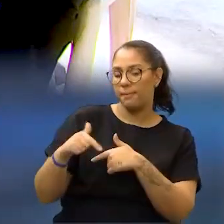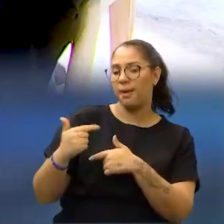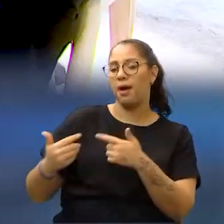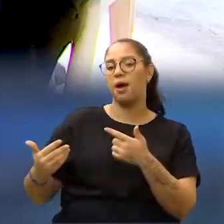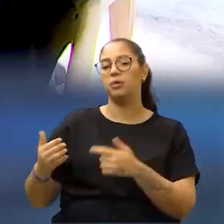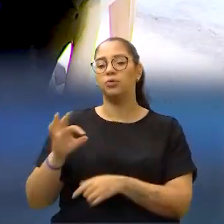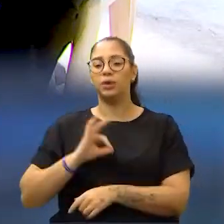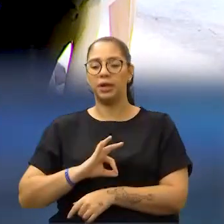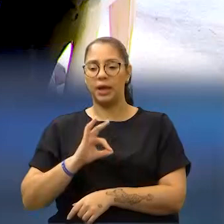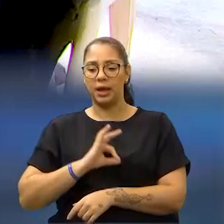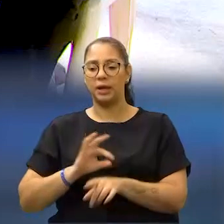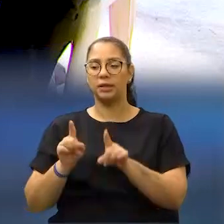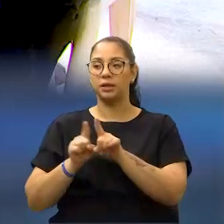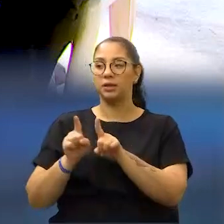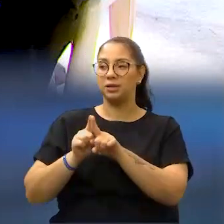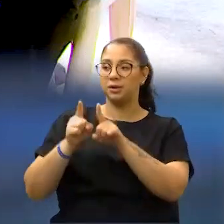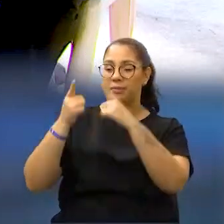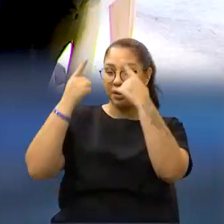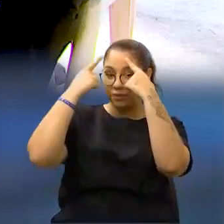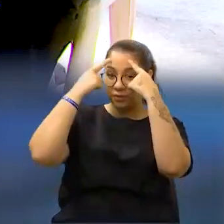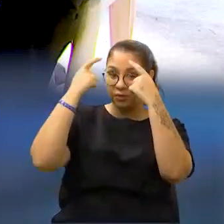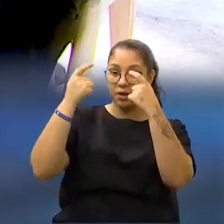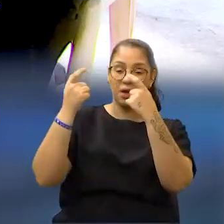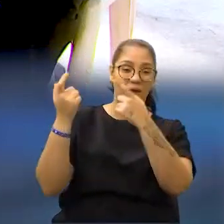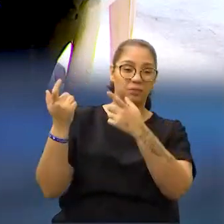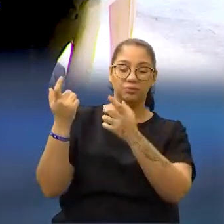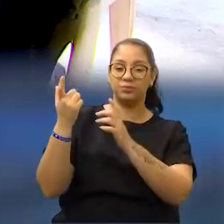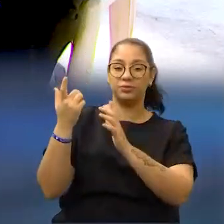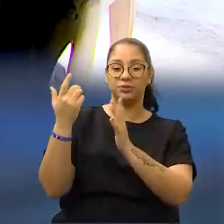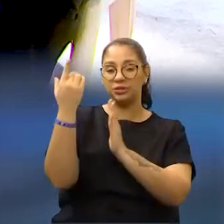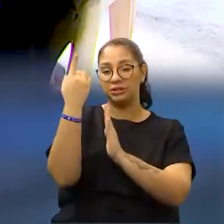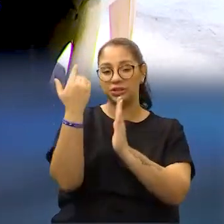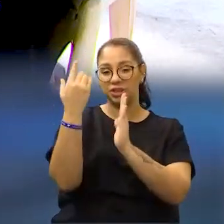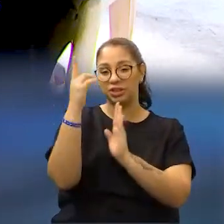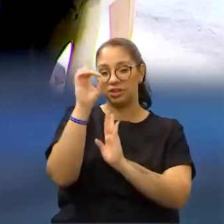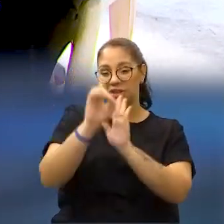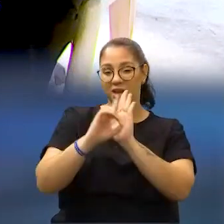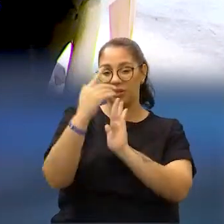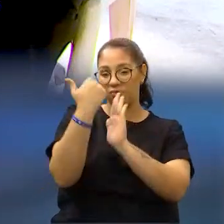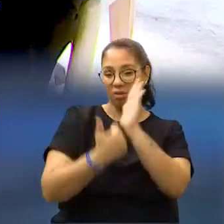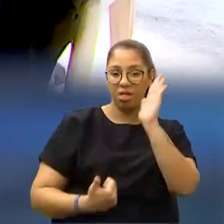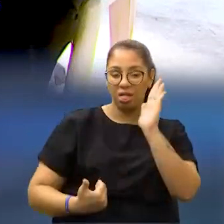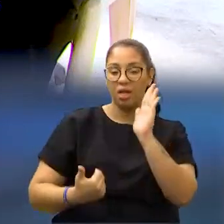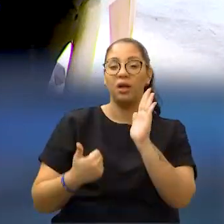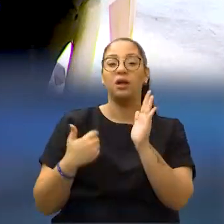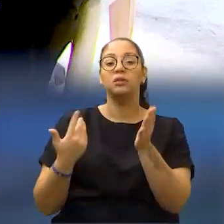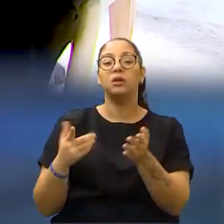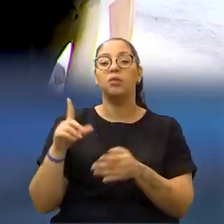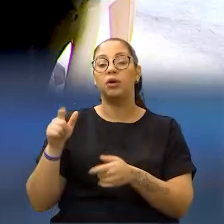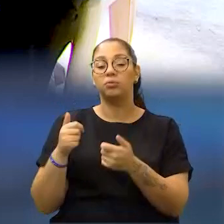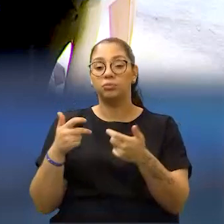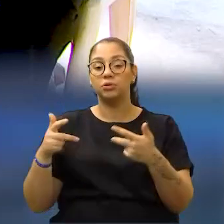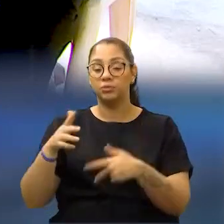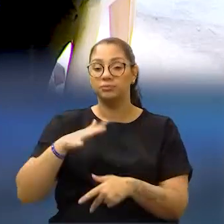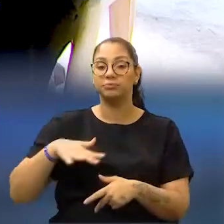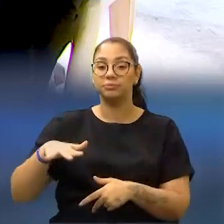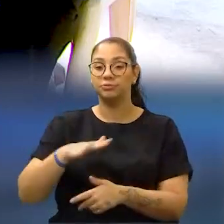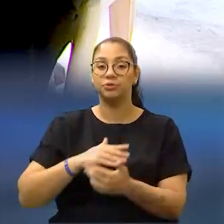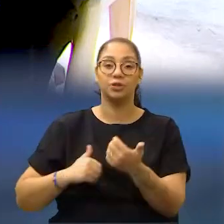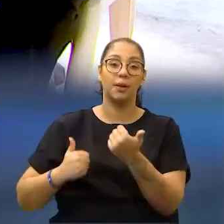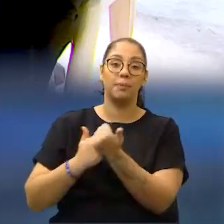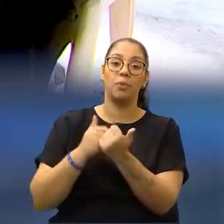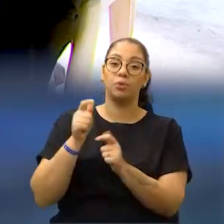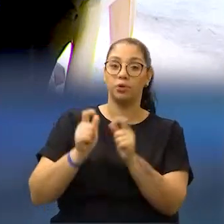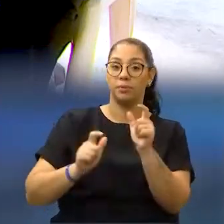questões, né? Tanto da questão do trabalho e renda, da violação de direitos, né? Um lugar de apoio, é o quanto a gente